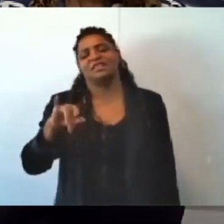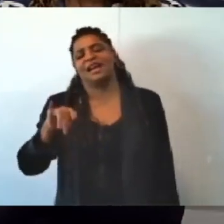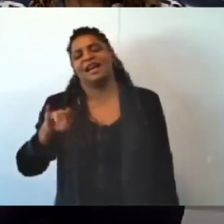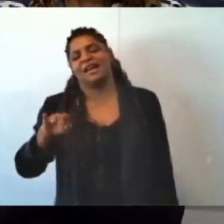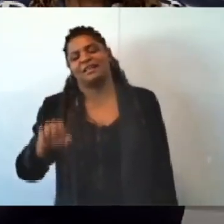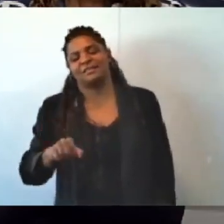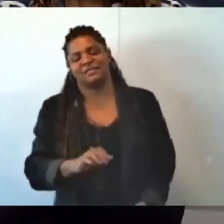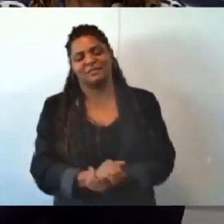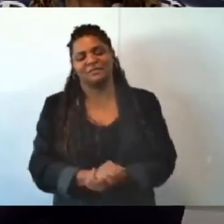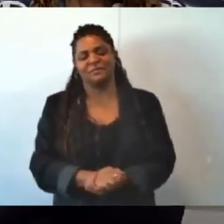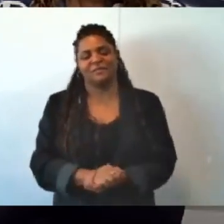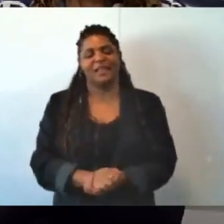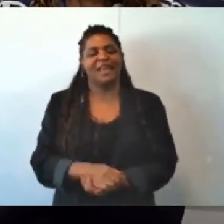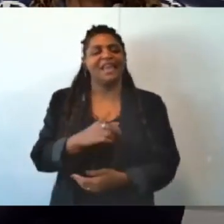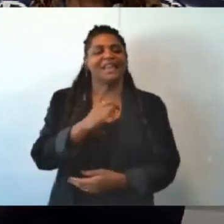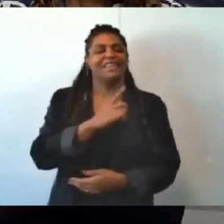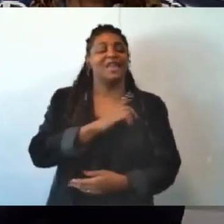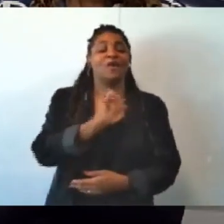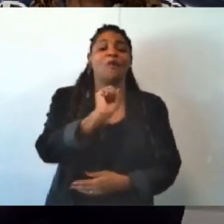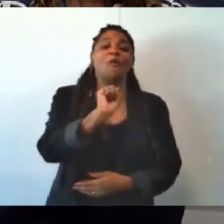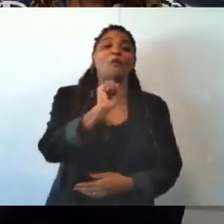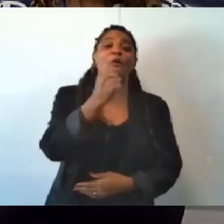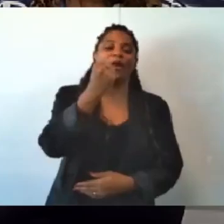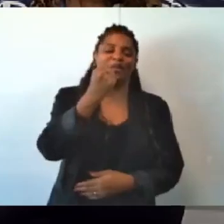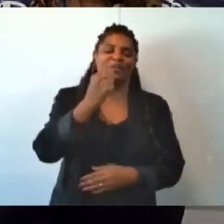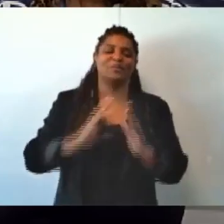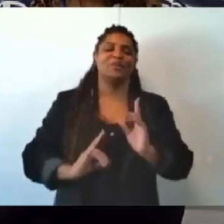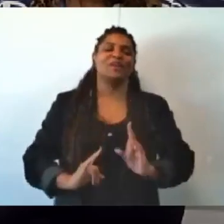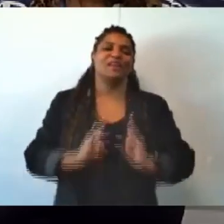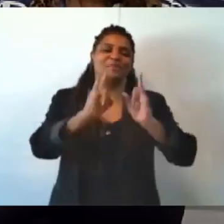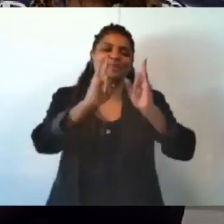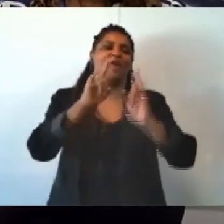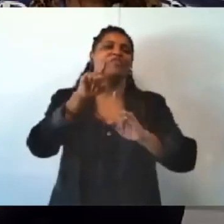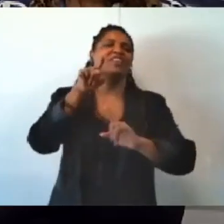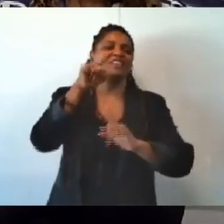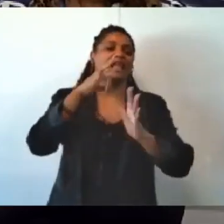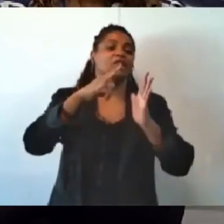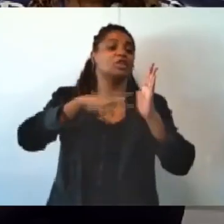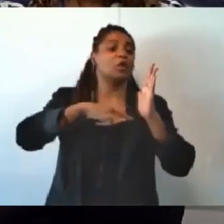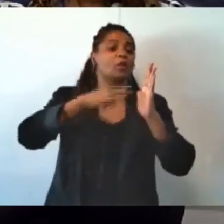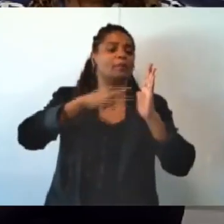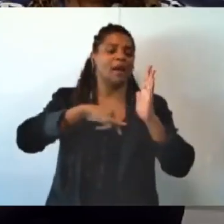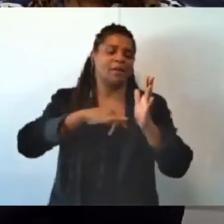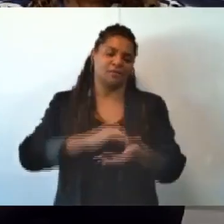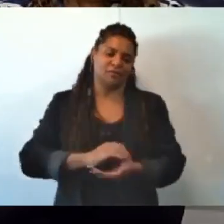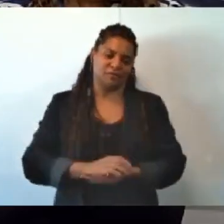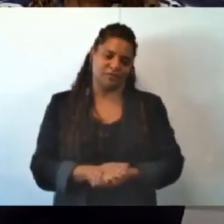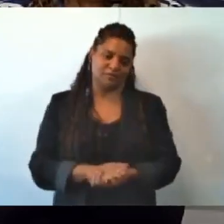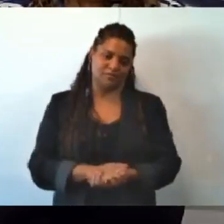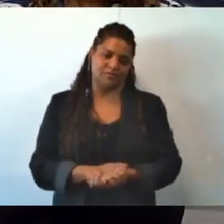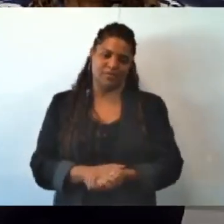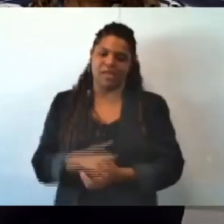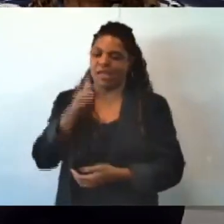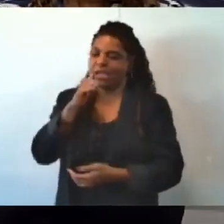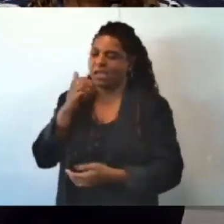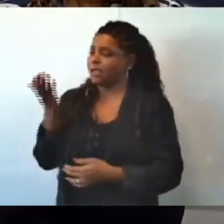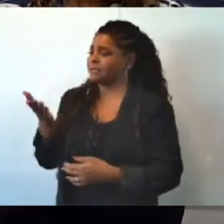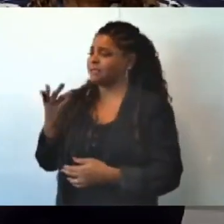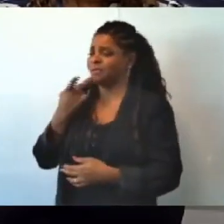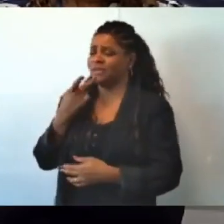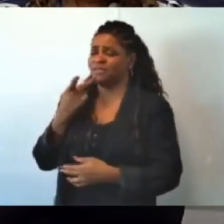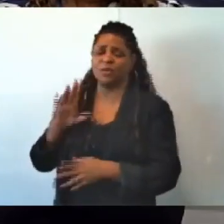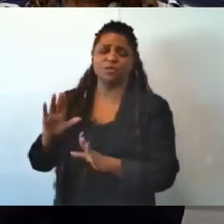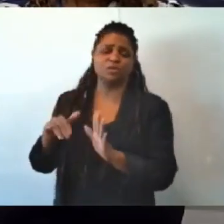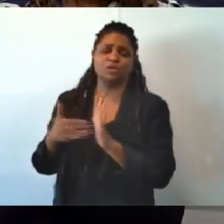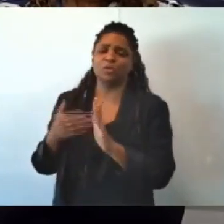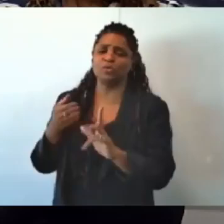Essa senhora aqui acabou de falar todos os impactos que vai trazer para o bairro. A prefeitura chega lá,